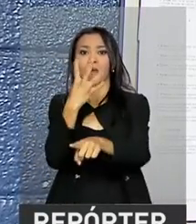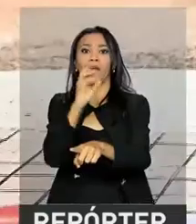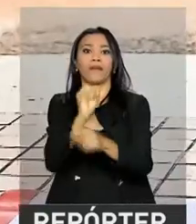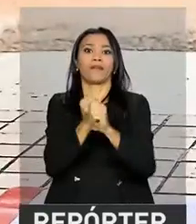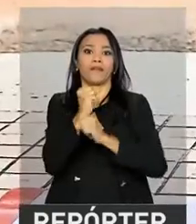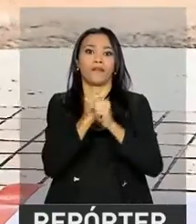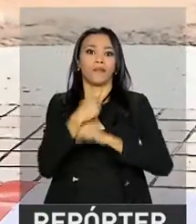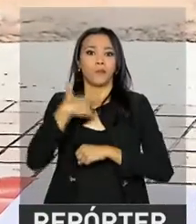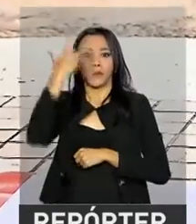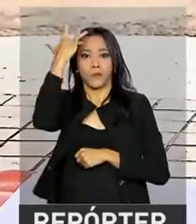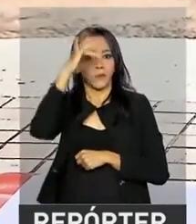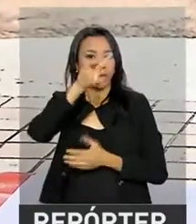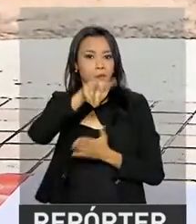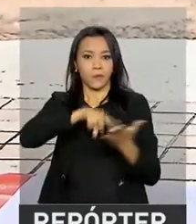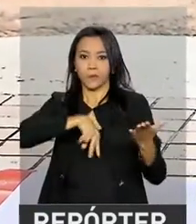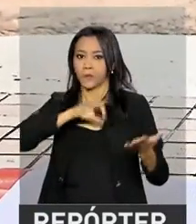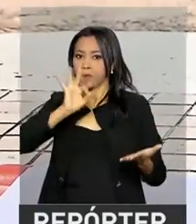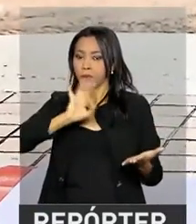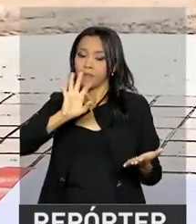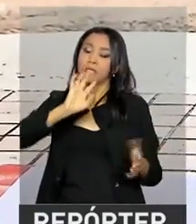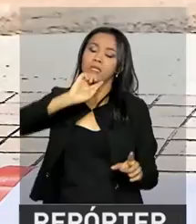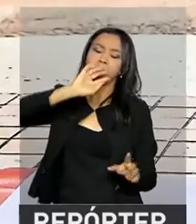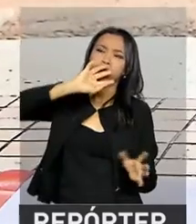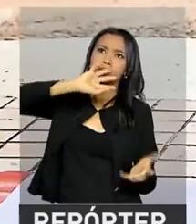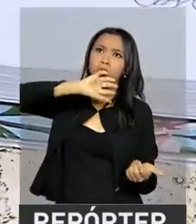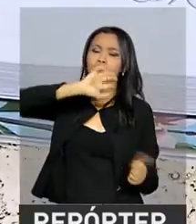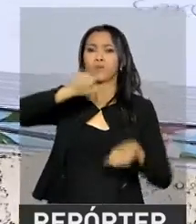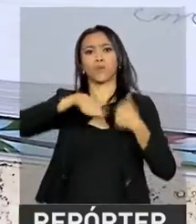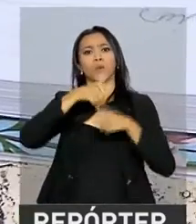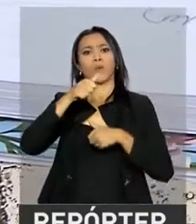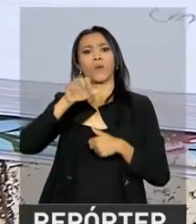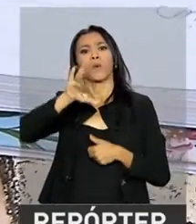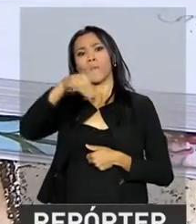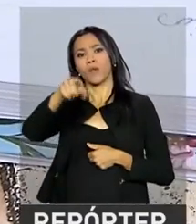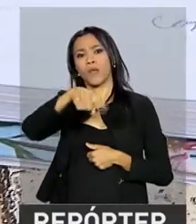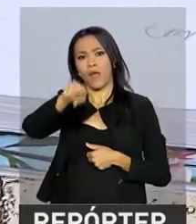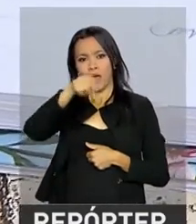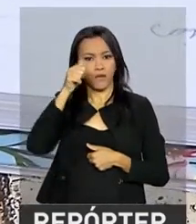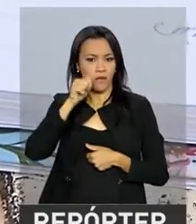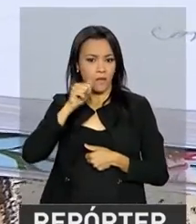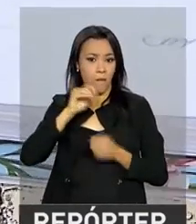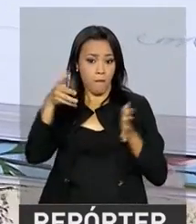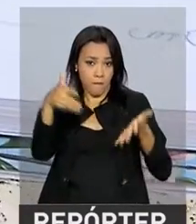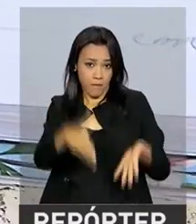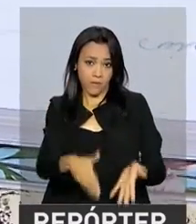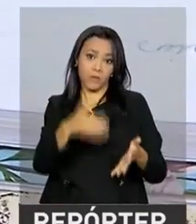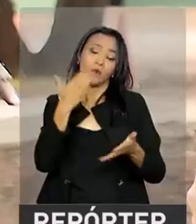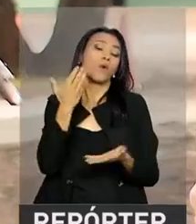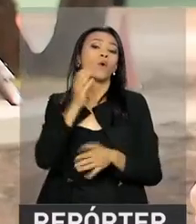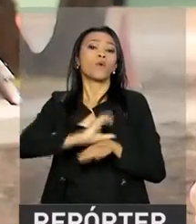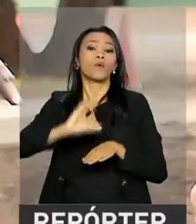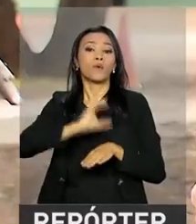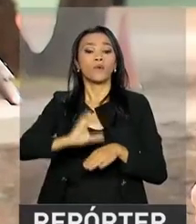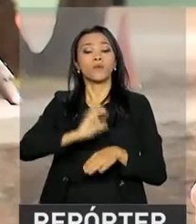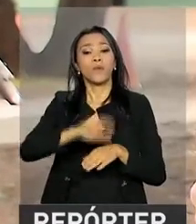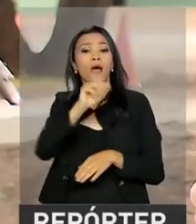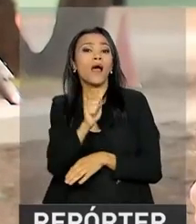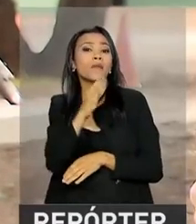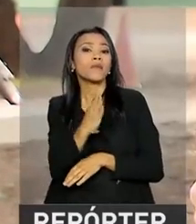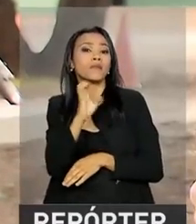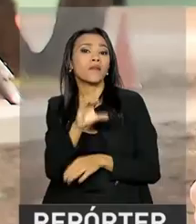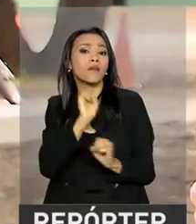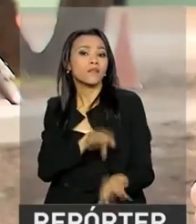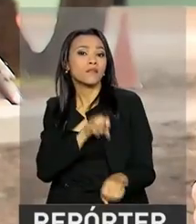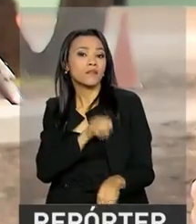anos situação começou a mudar no ano passado quando ela participou de um curso de alfabetização promovido pela empresa